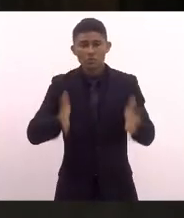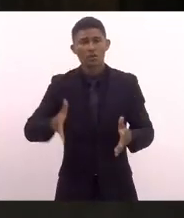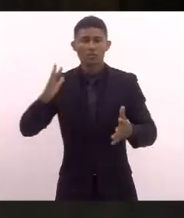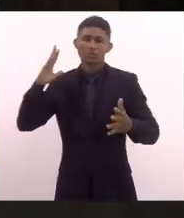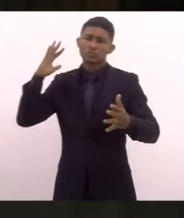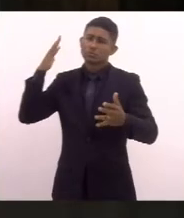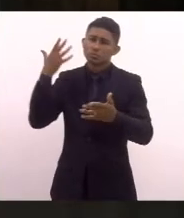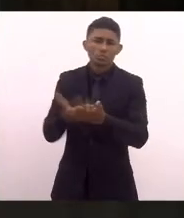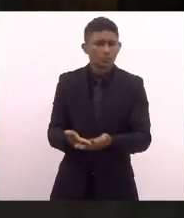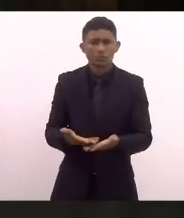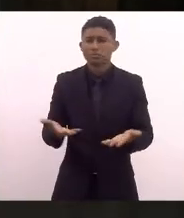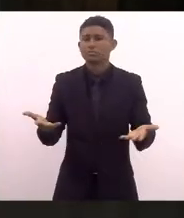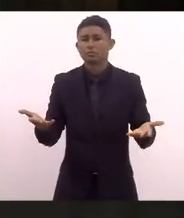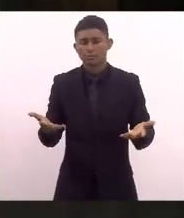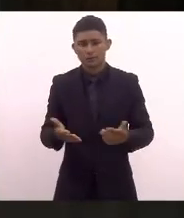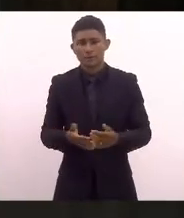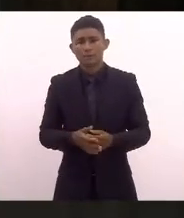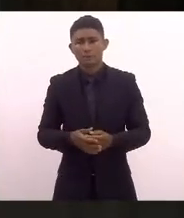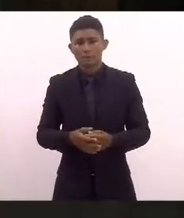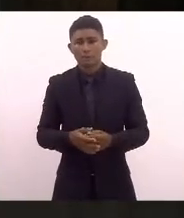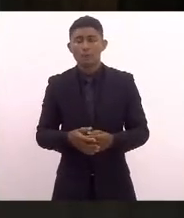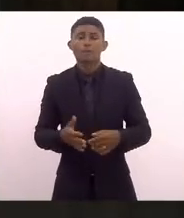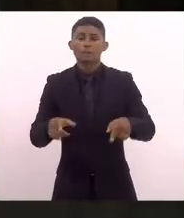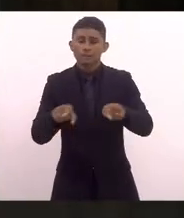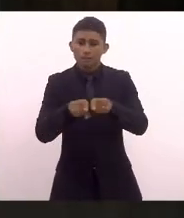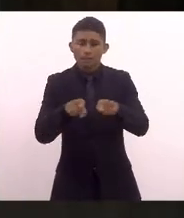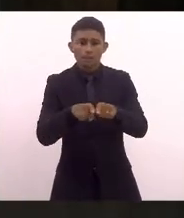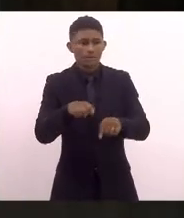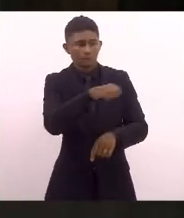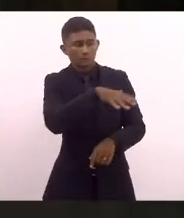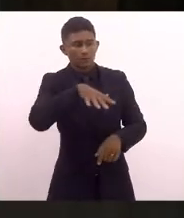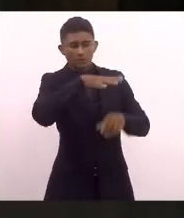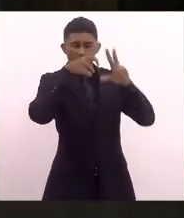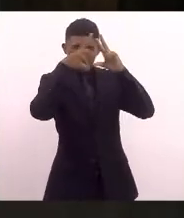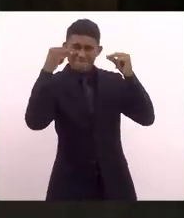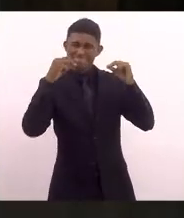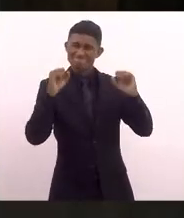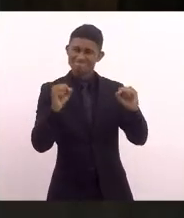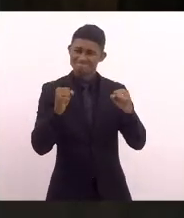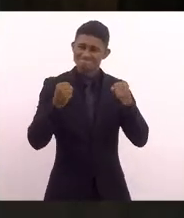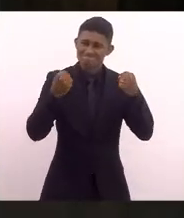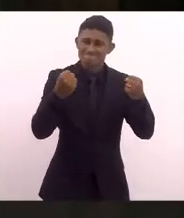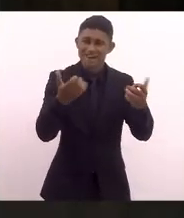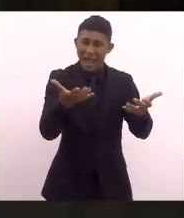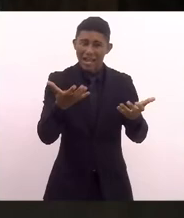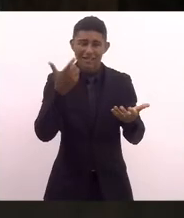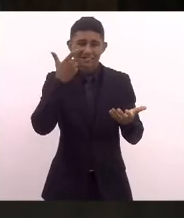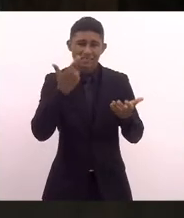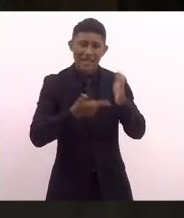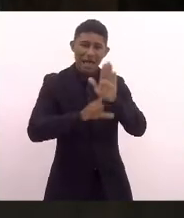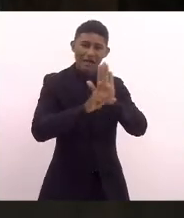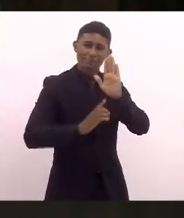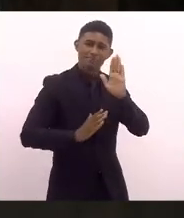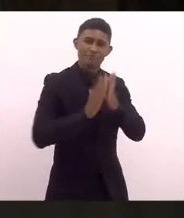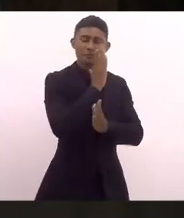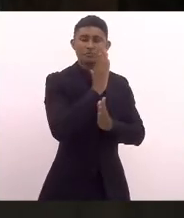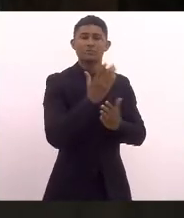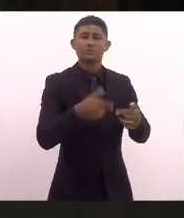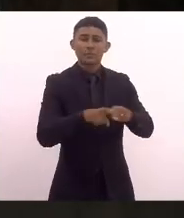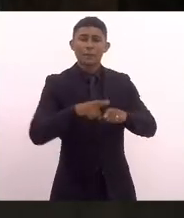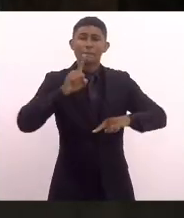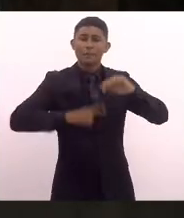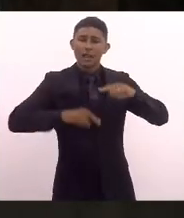e uma força imensa da enfermagem no sentido de tentar aprovar. Falta de